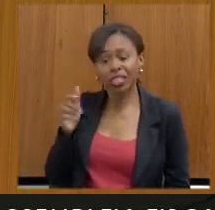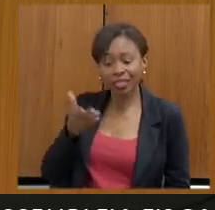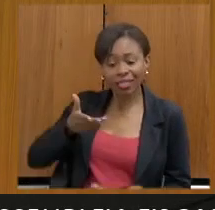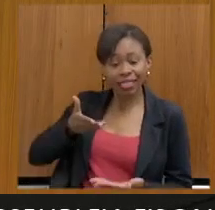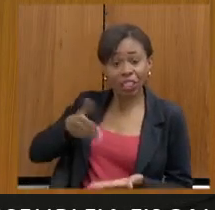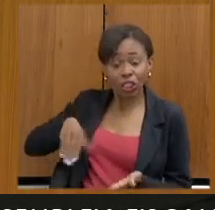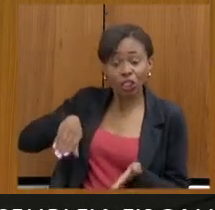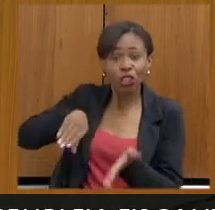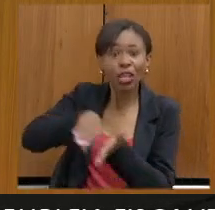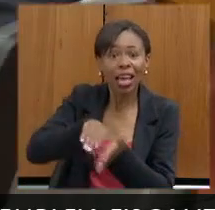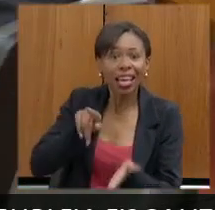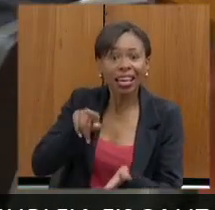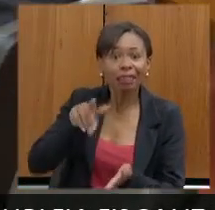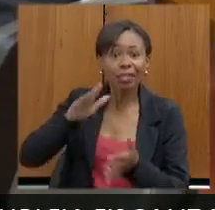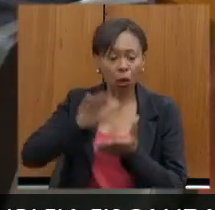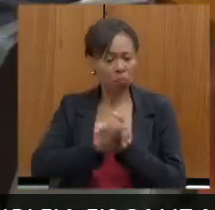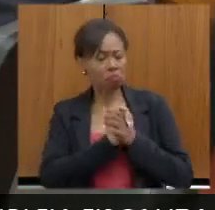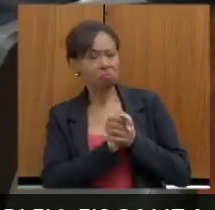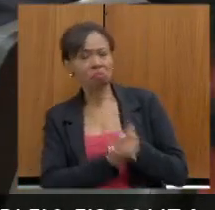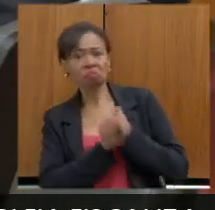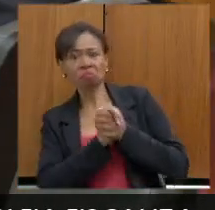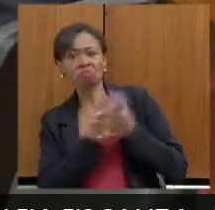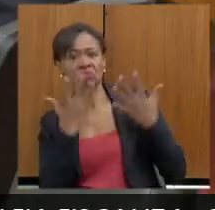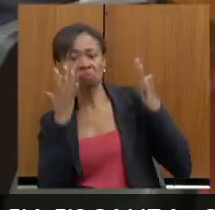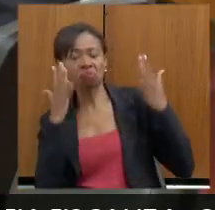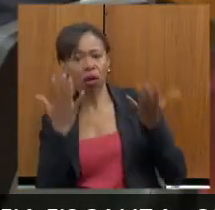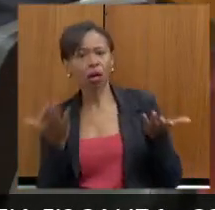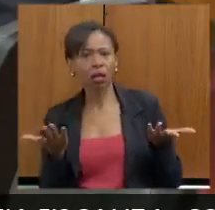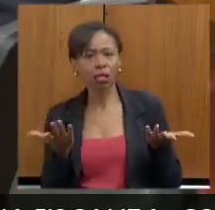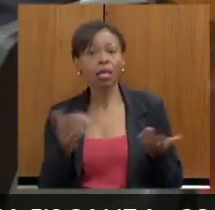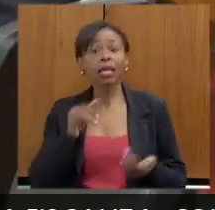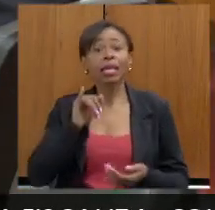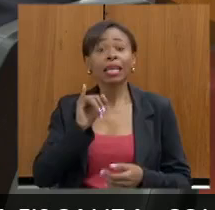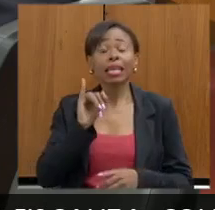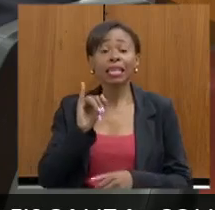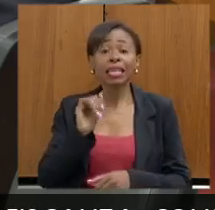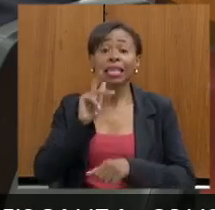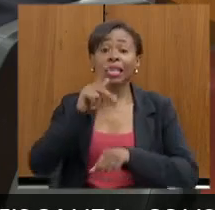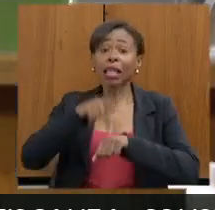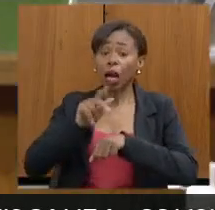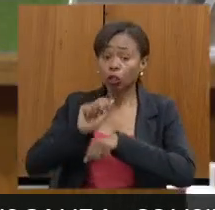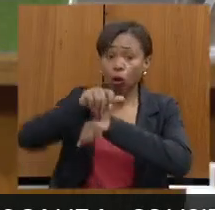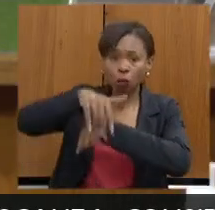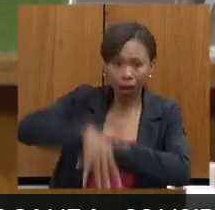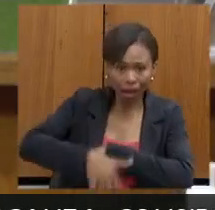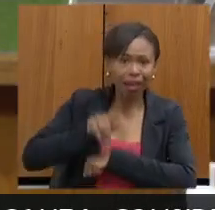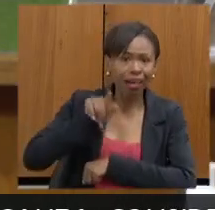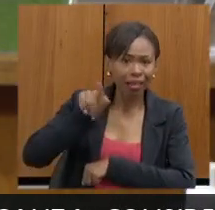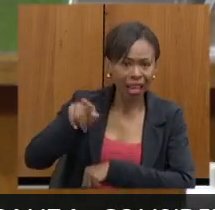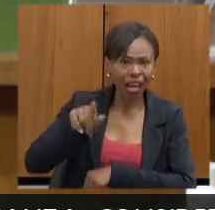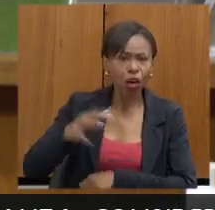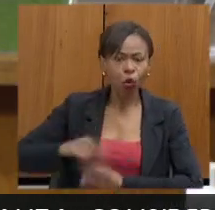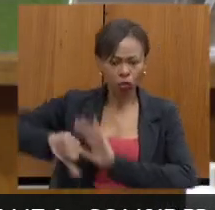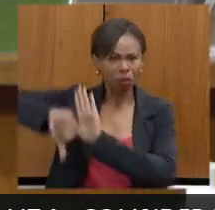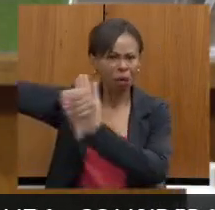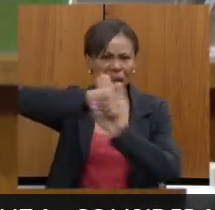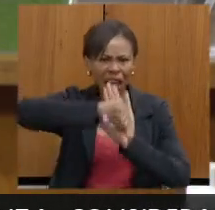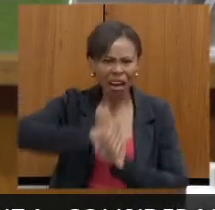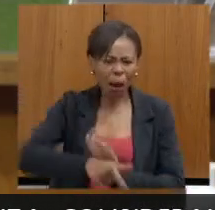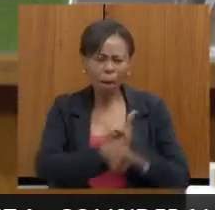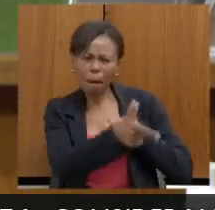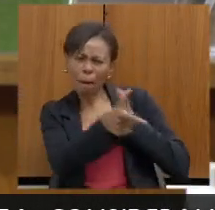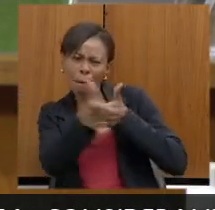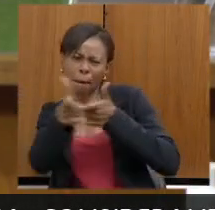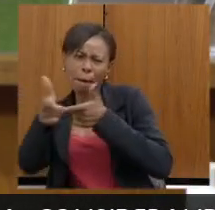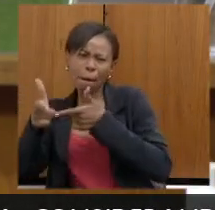nada fui lá em Itajubá a primeira coisa que os bandidos fizeram foi para ir para a porta da do batalhão lá e aplicativo em